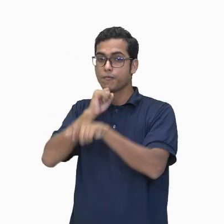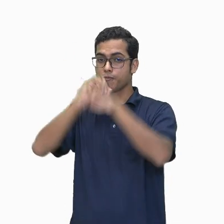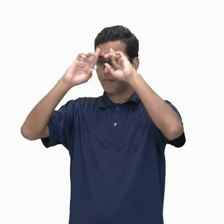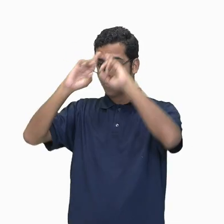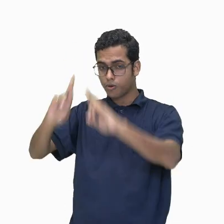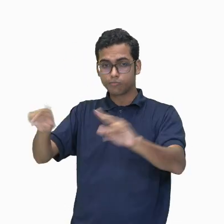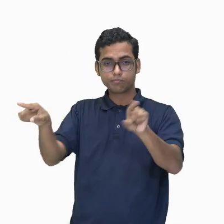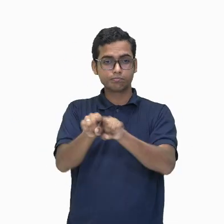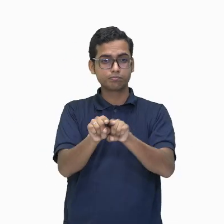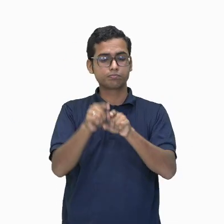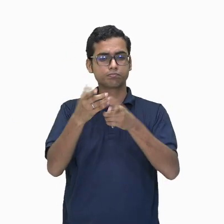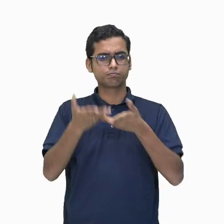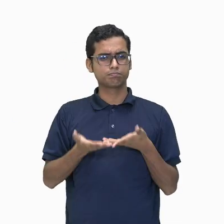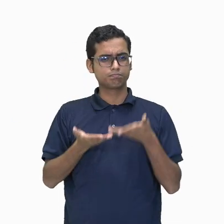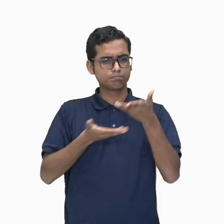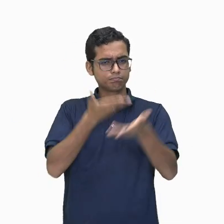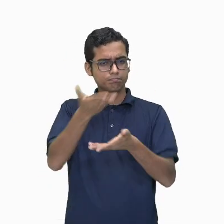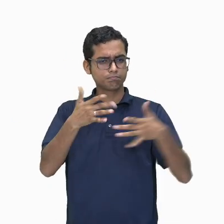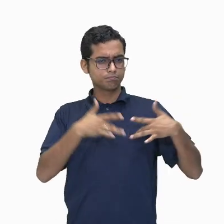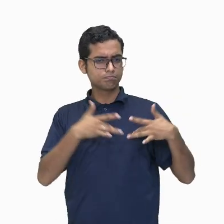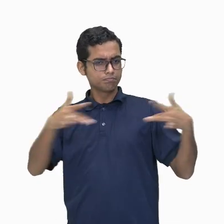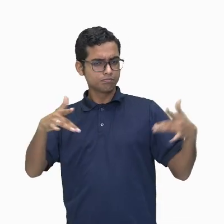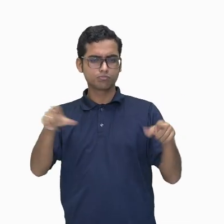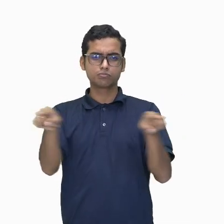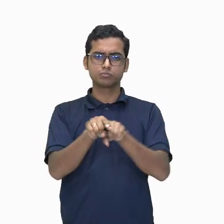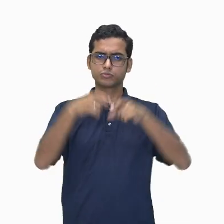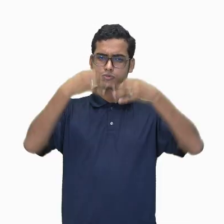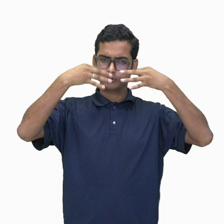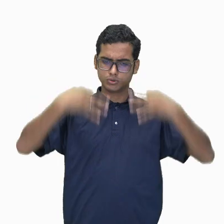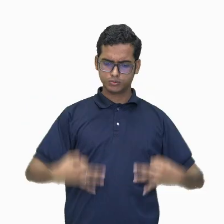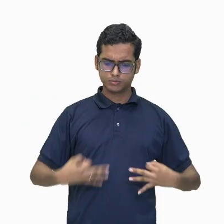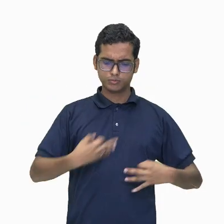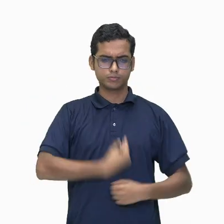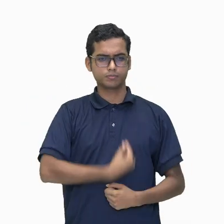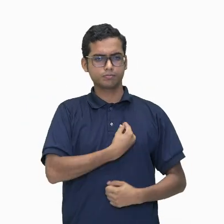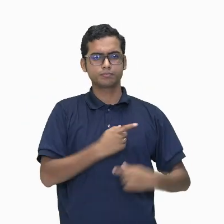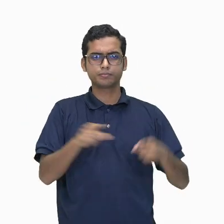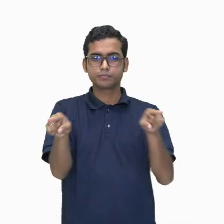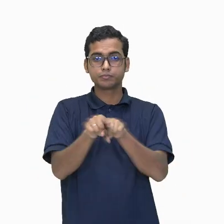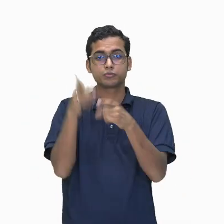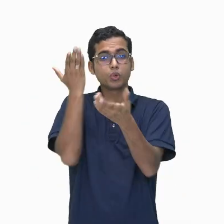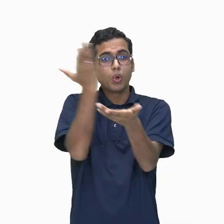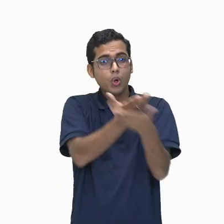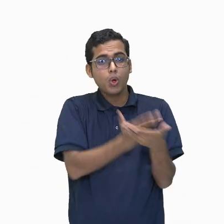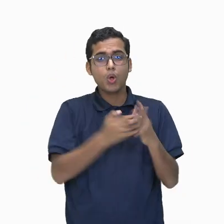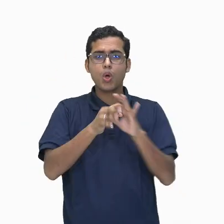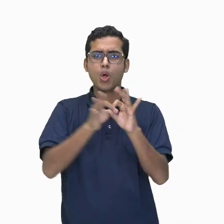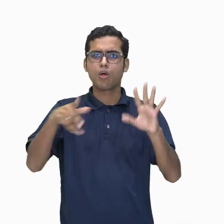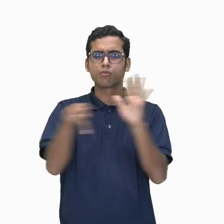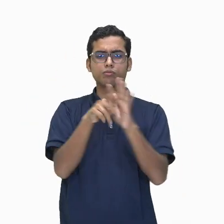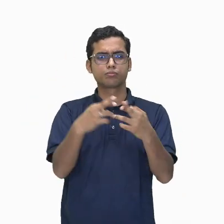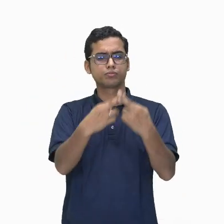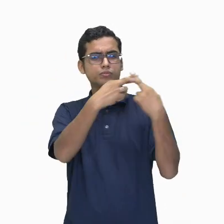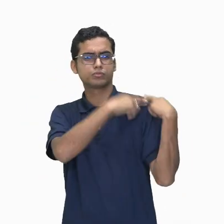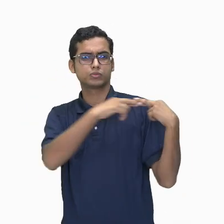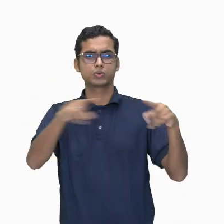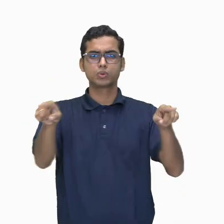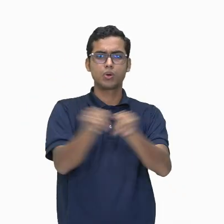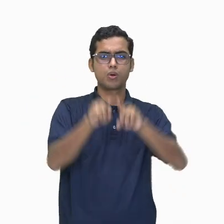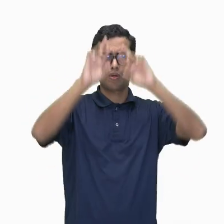na solidariedade, na honestidade, no estudo da liberdade